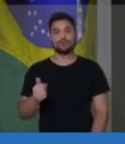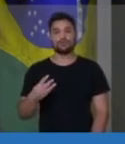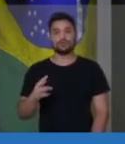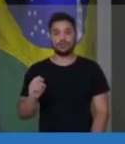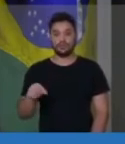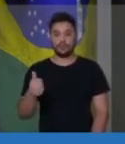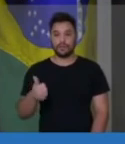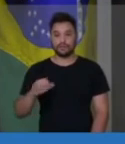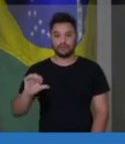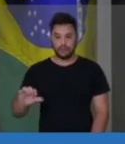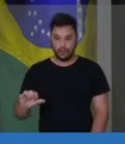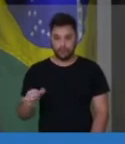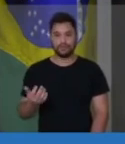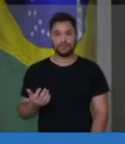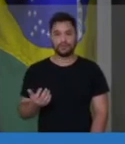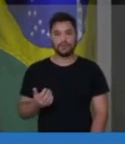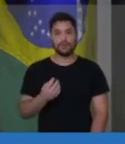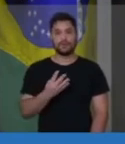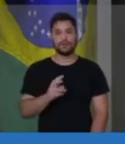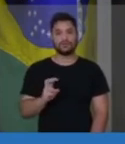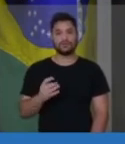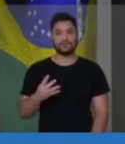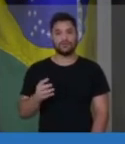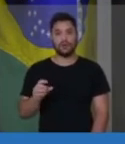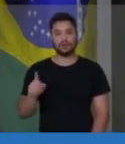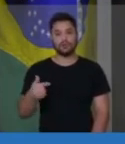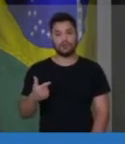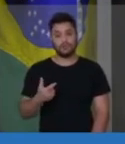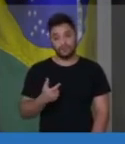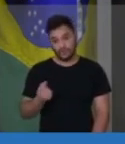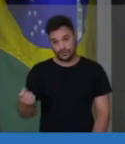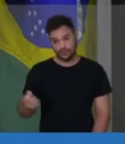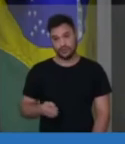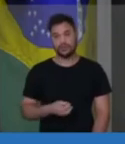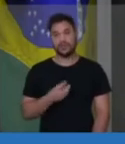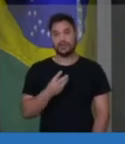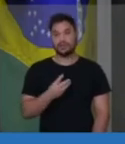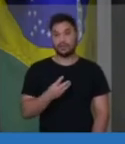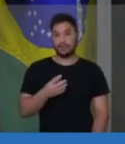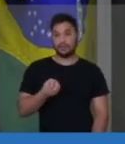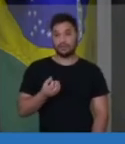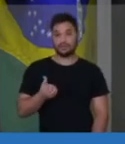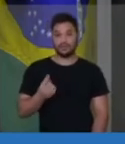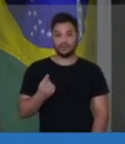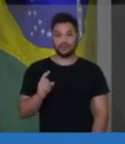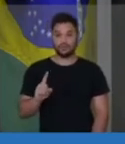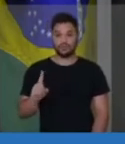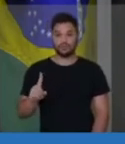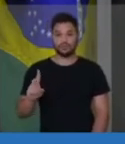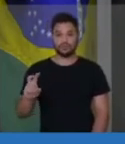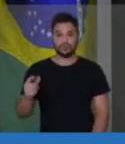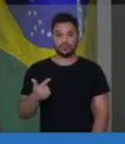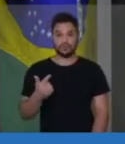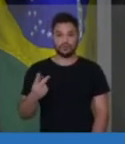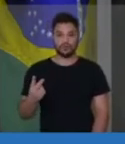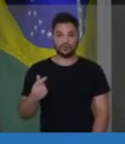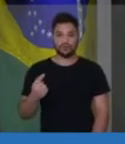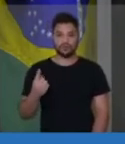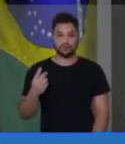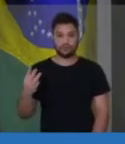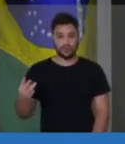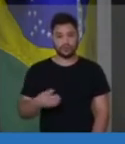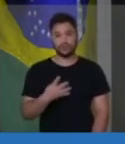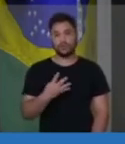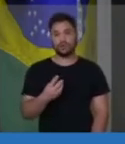de 2019, 454 de 2020, 360, 2115, 2213